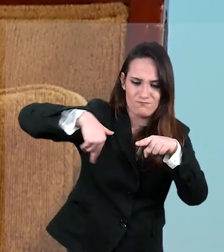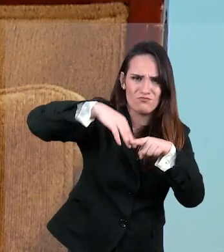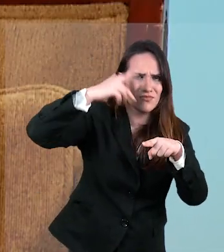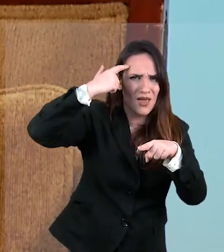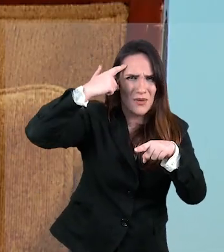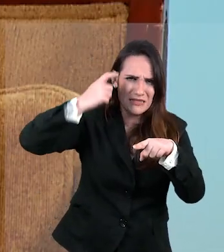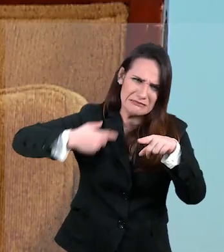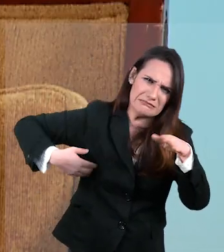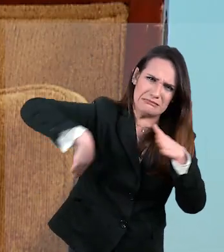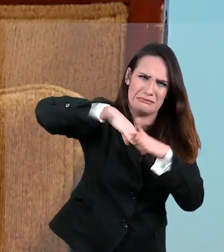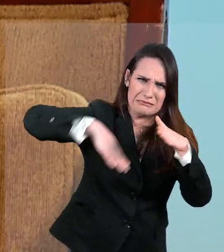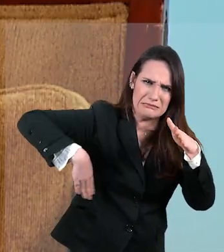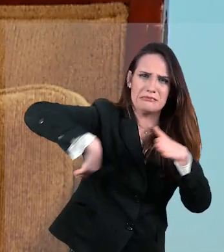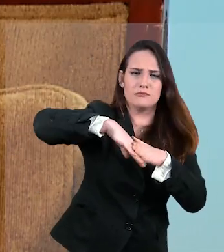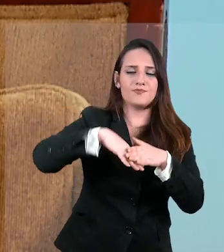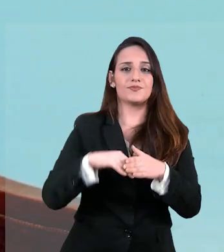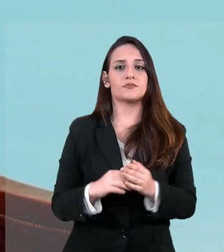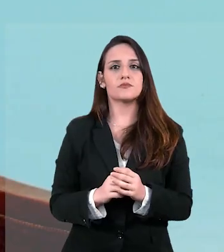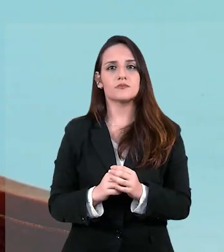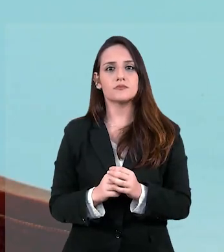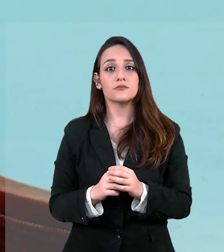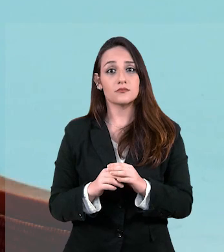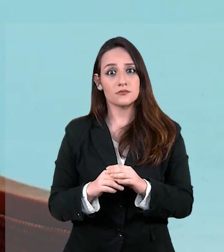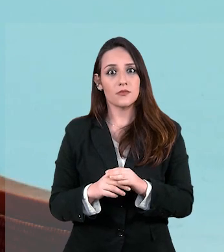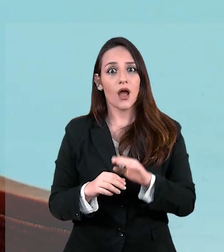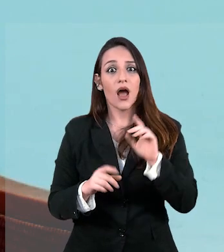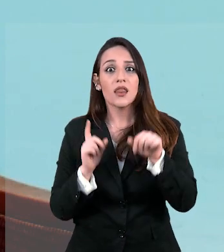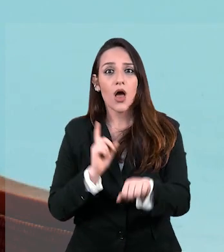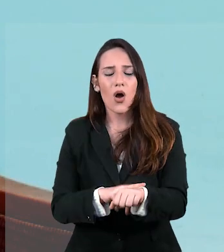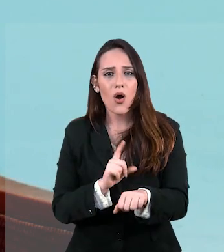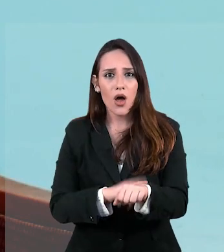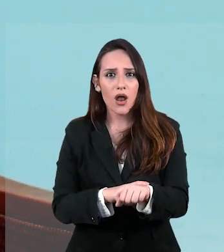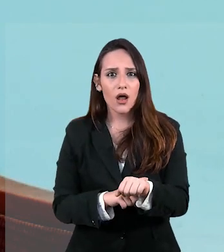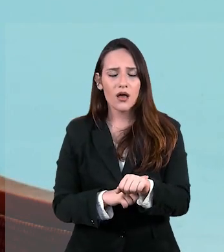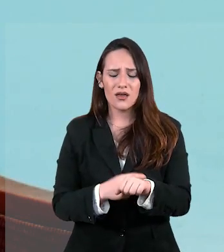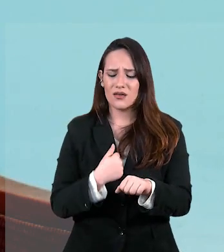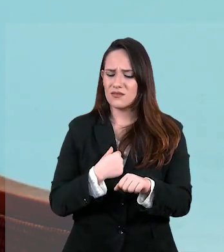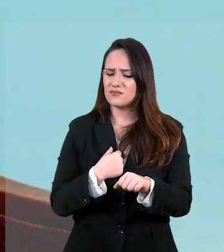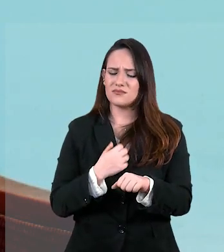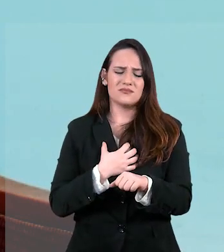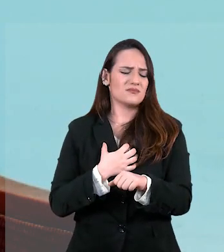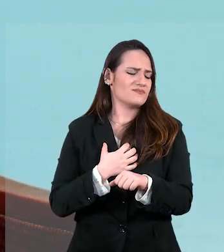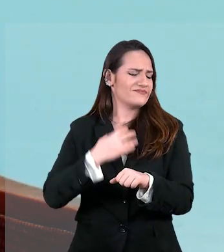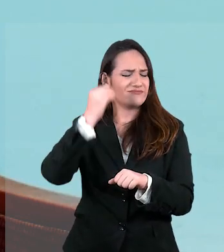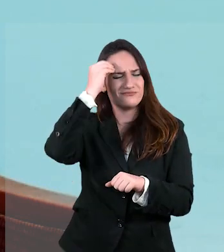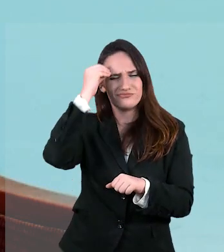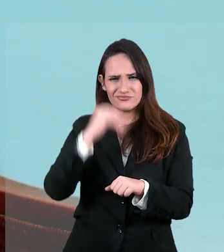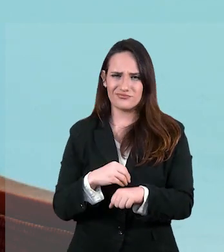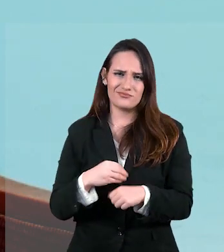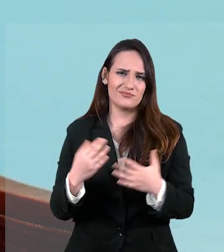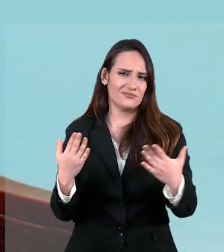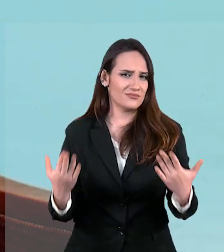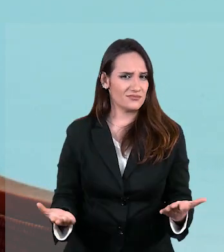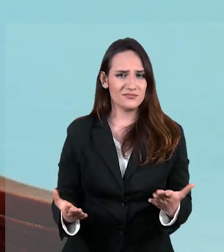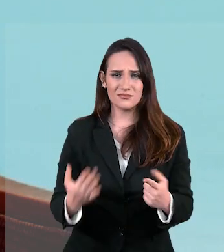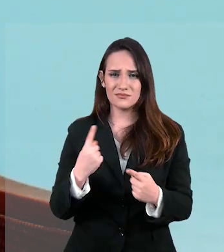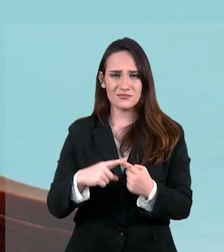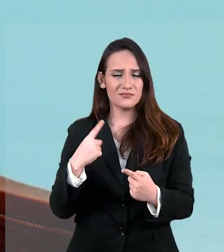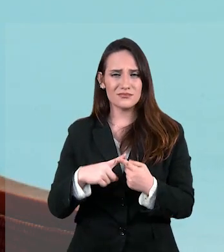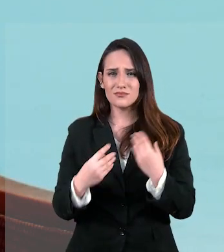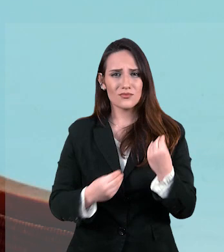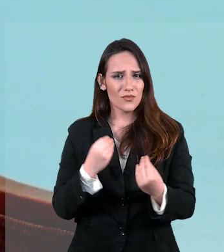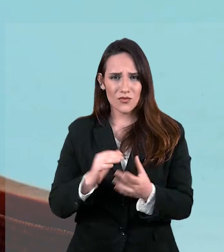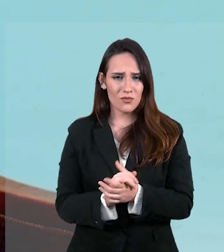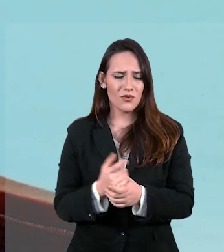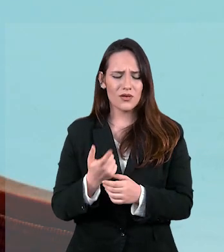em algum momento? Passou alguma coisa pela sua cabeça parecida com isso? Então, nesse momento eu desisti